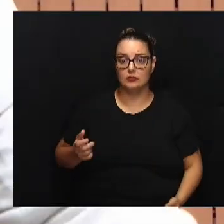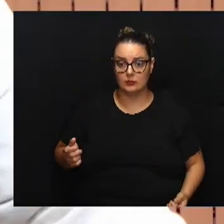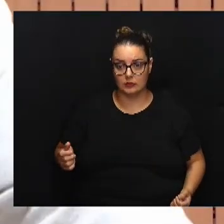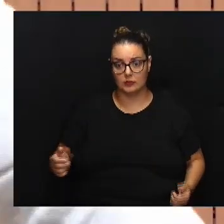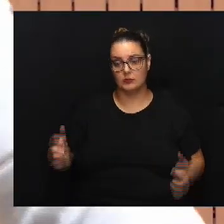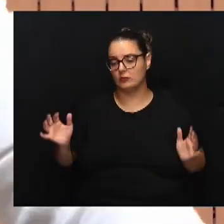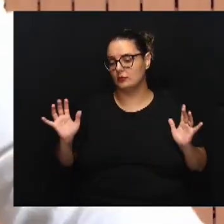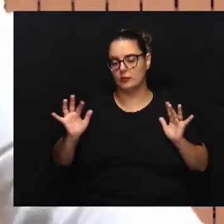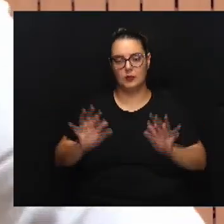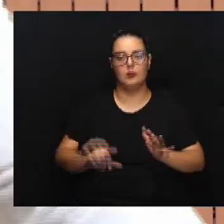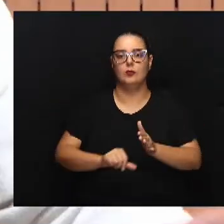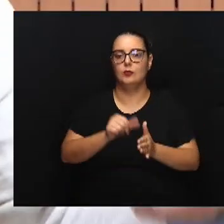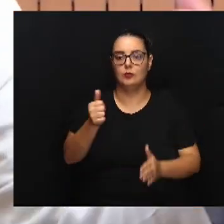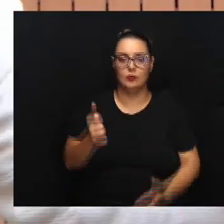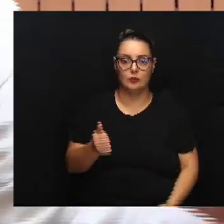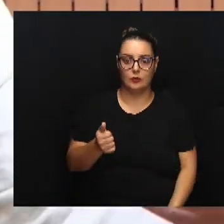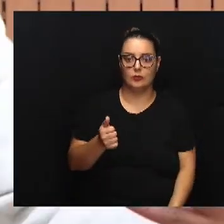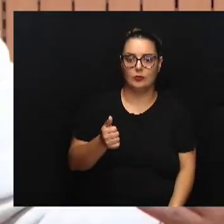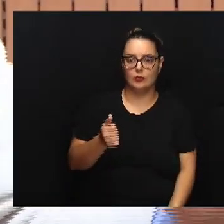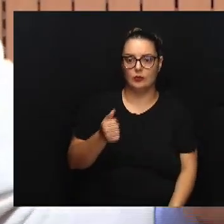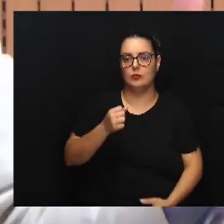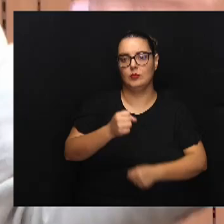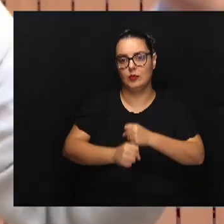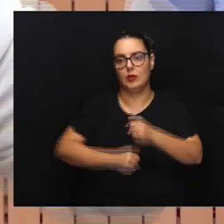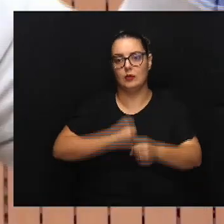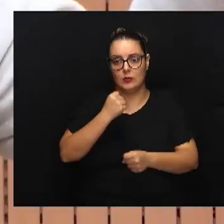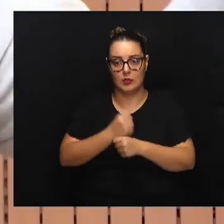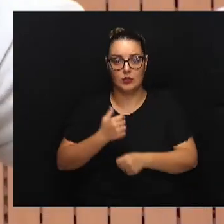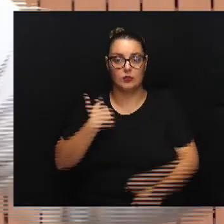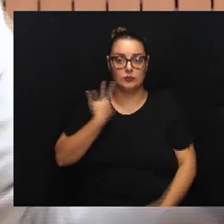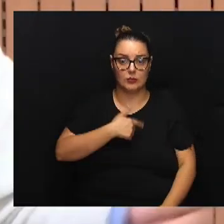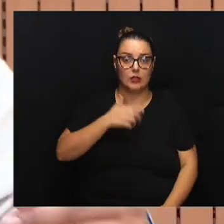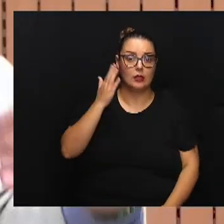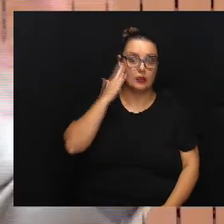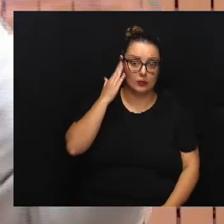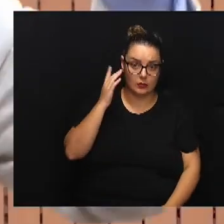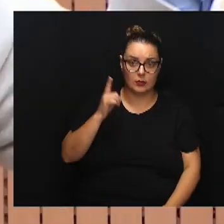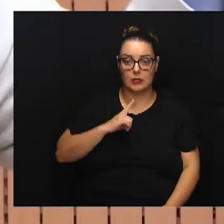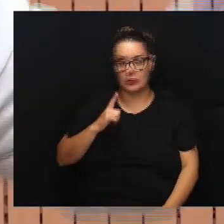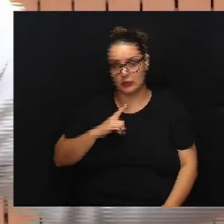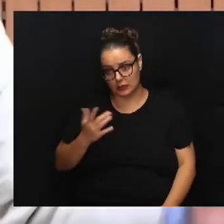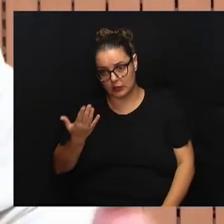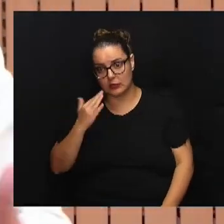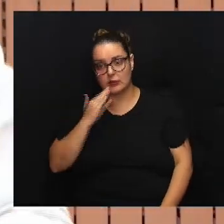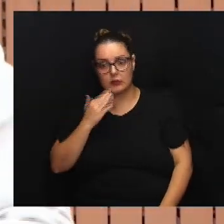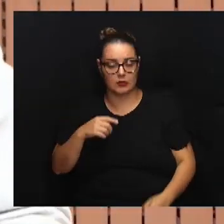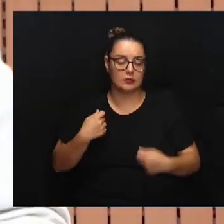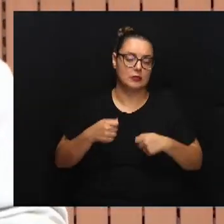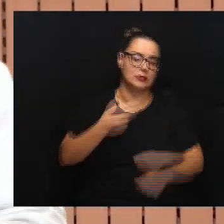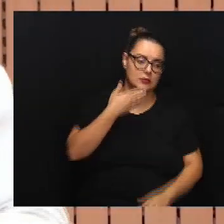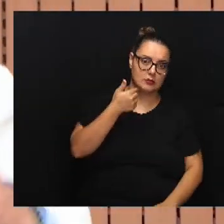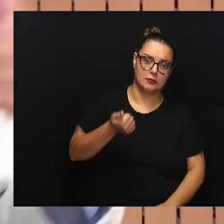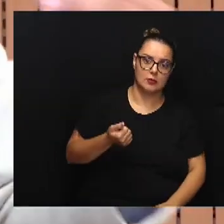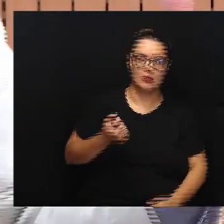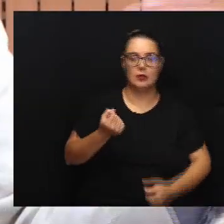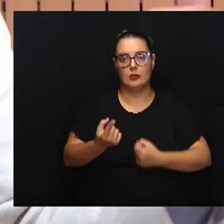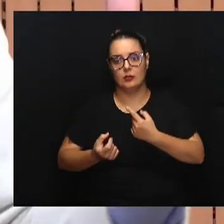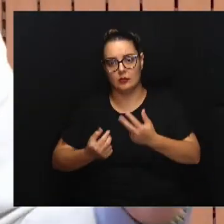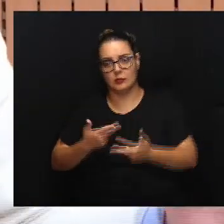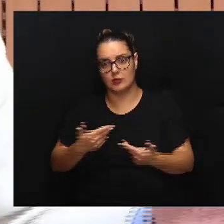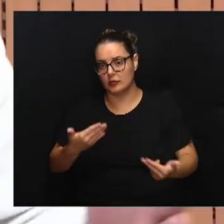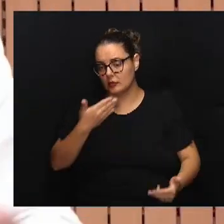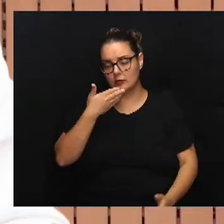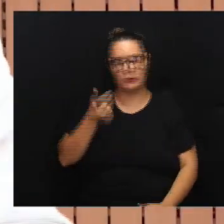colocar na rua o primeiro ano, né? Nós sabemos que existem lacunas, sabemos que precisa aprimorar alguns pontos, nós sabemos,